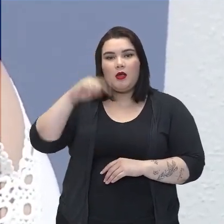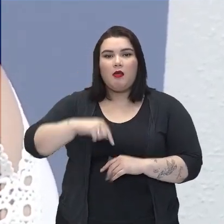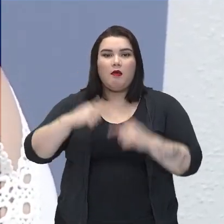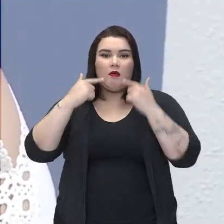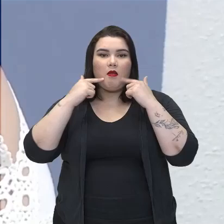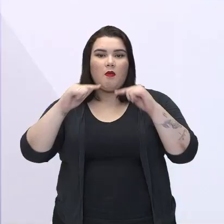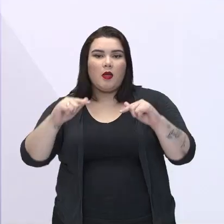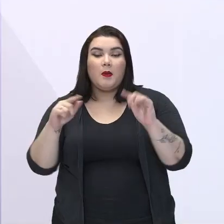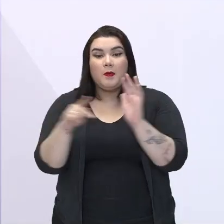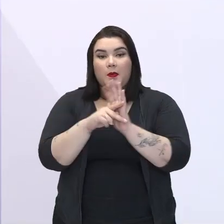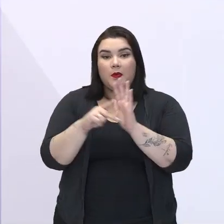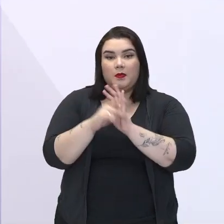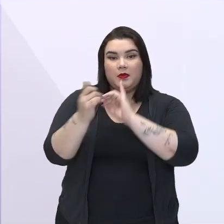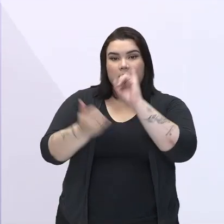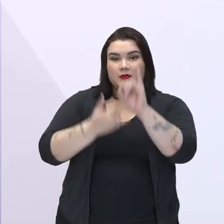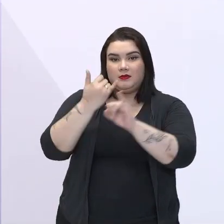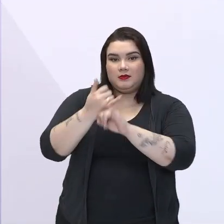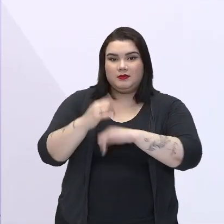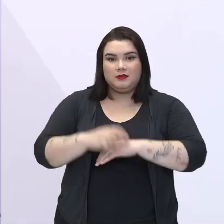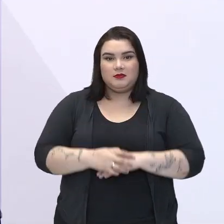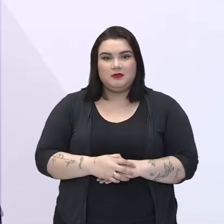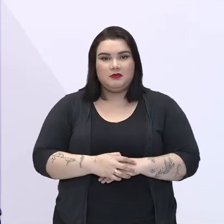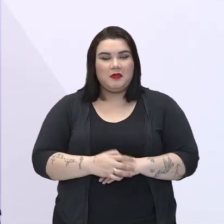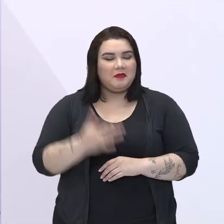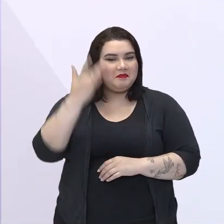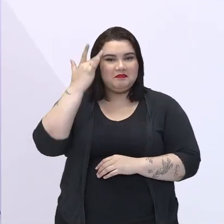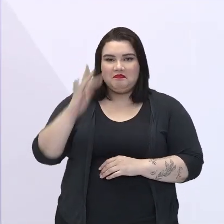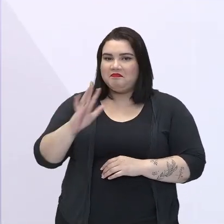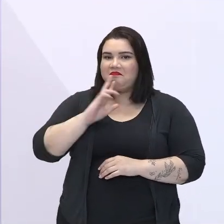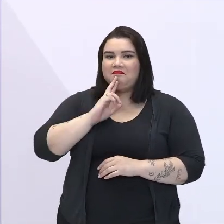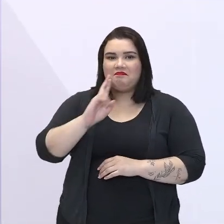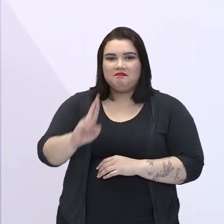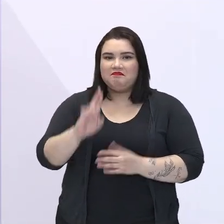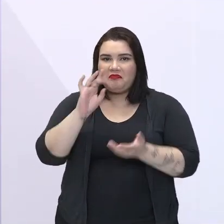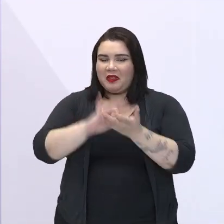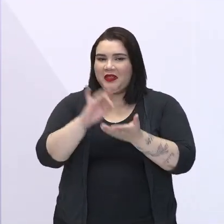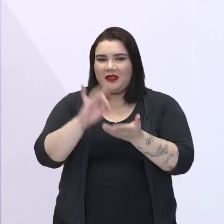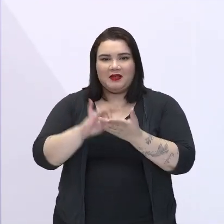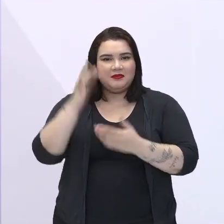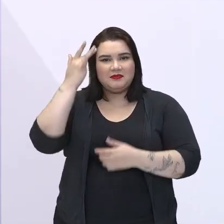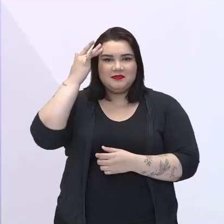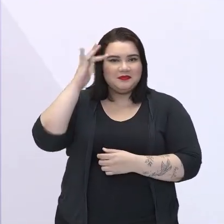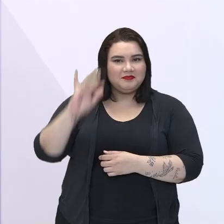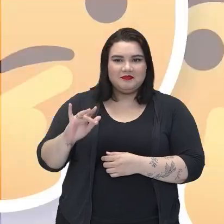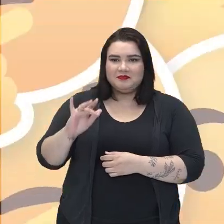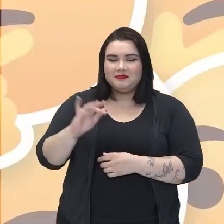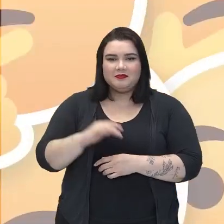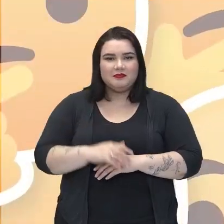da internet. Você responder o que é, não. Sinceramente falando, ó. Eu não sei.